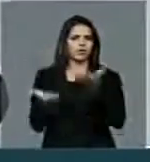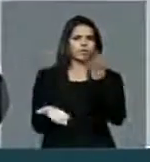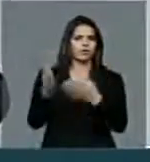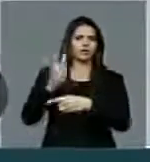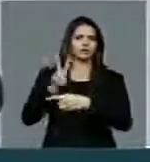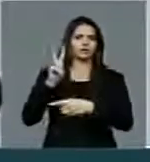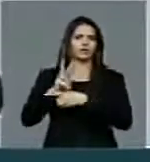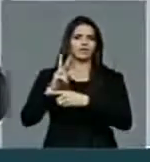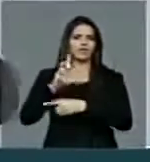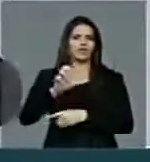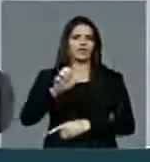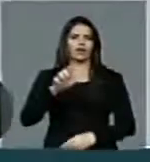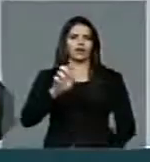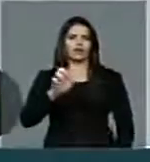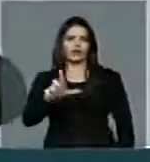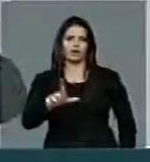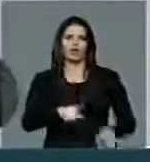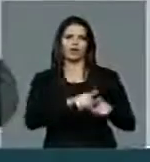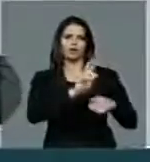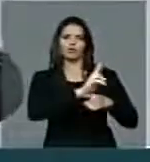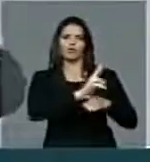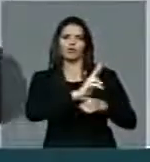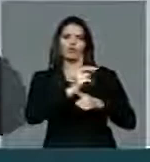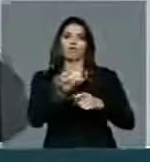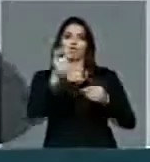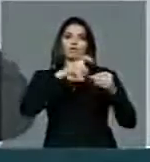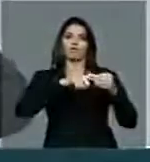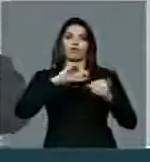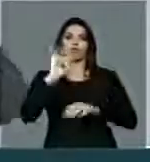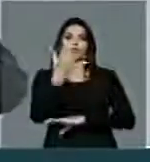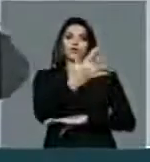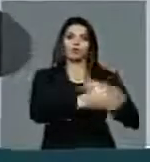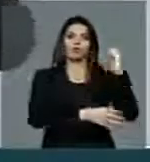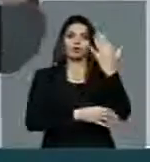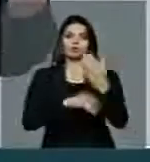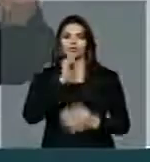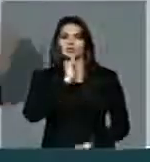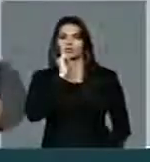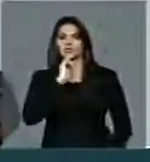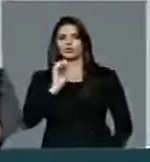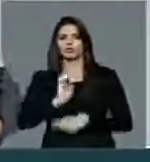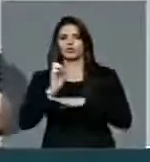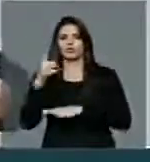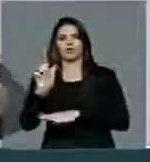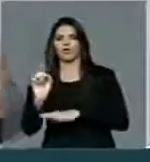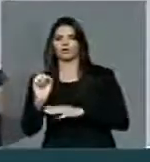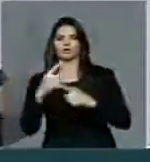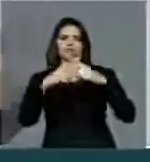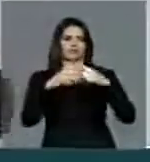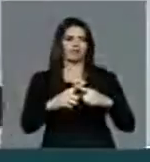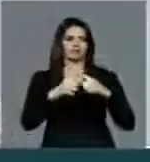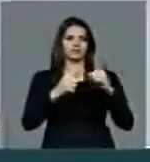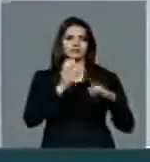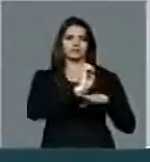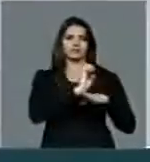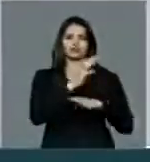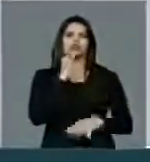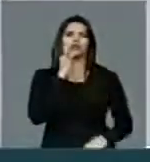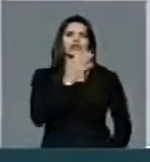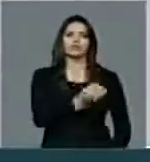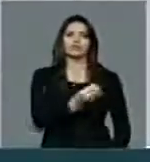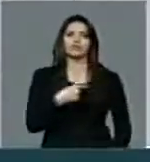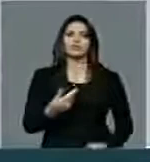reserva legal, como é que eu vou fazer controle de recuperação no estado de Goiás versus o estado de Tocantins? Isso tem que estar numa base